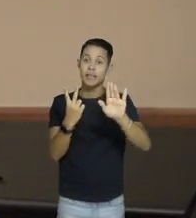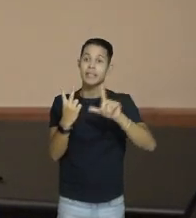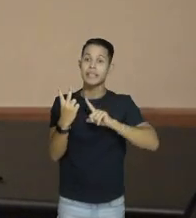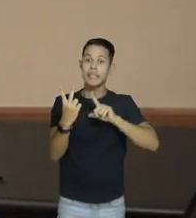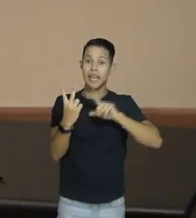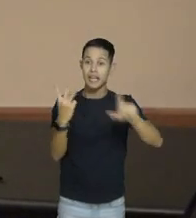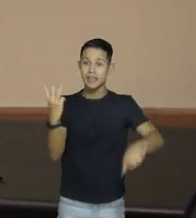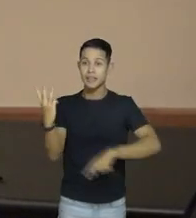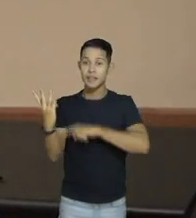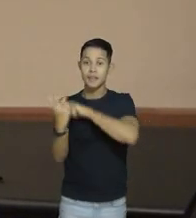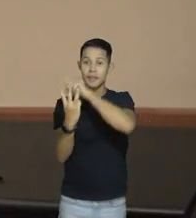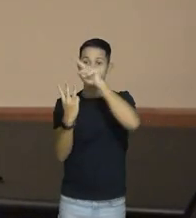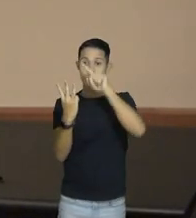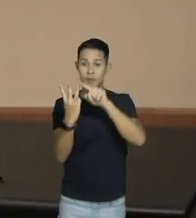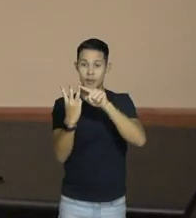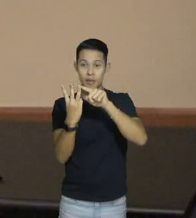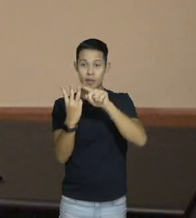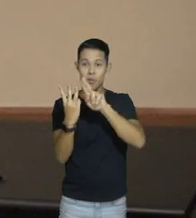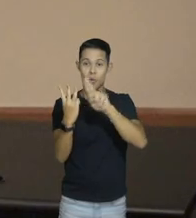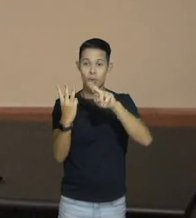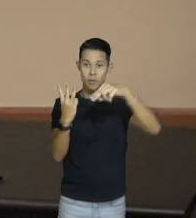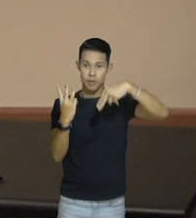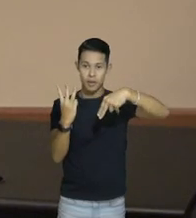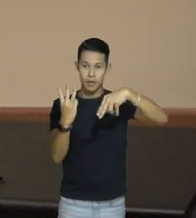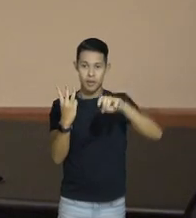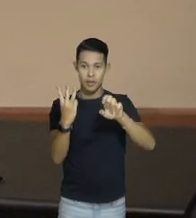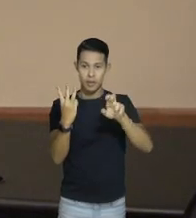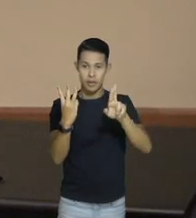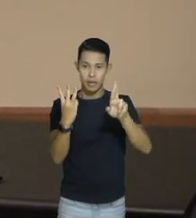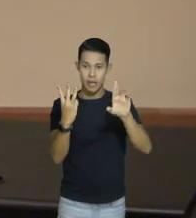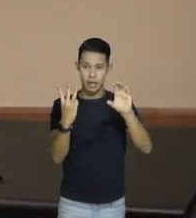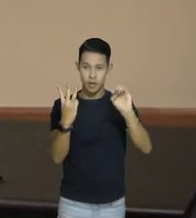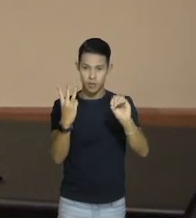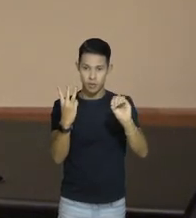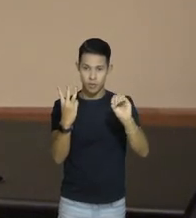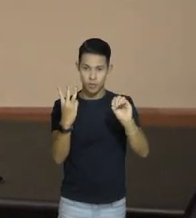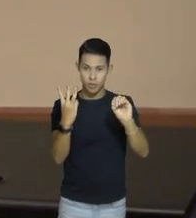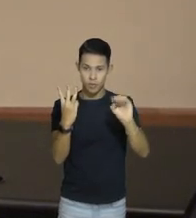componente que é neurofuncional.